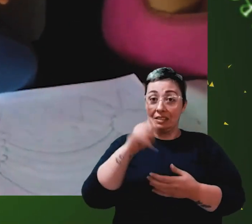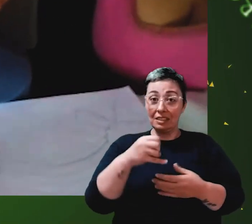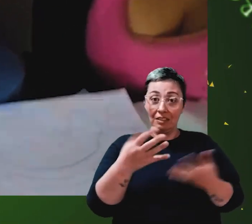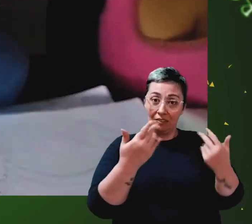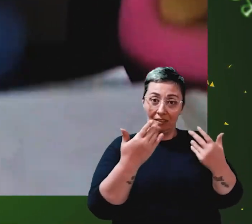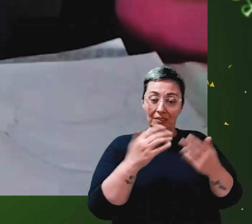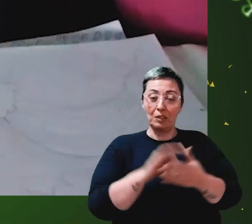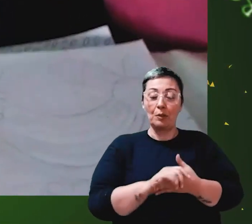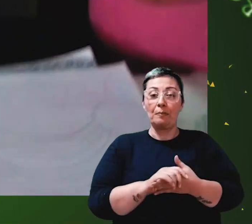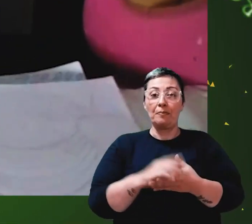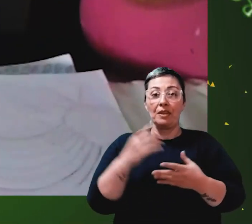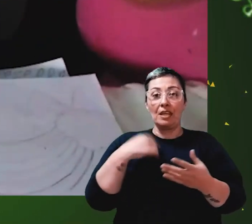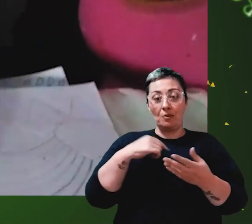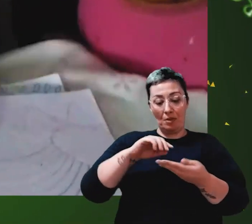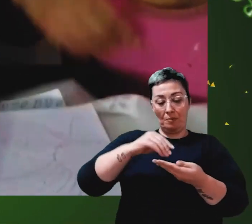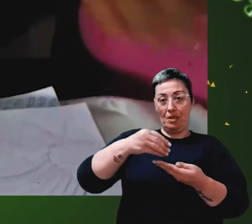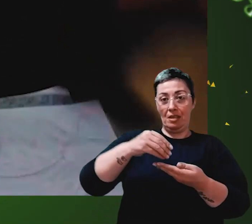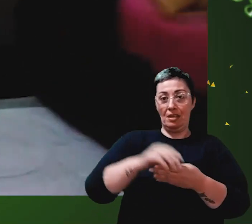Sim, vamos?